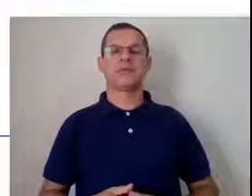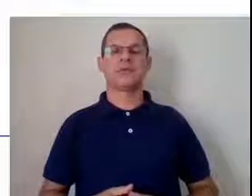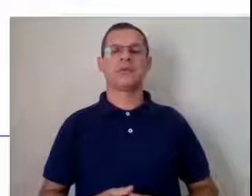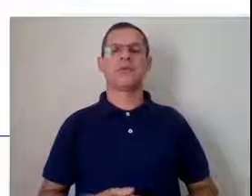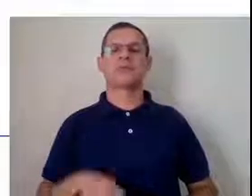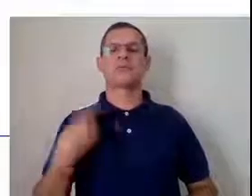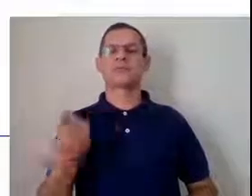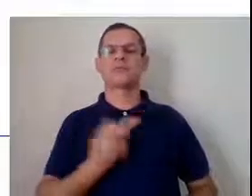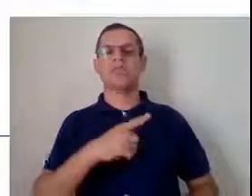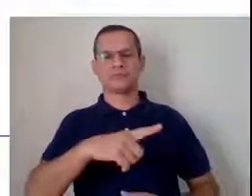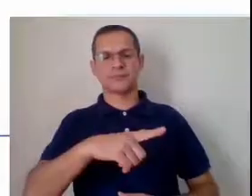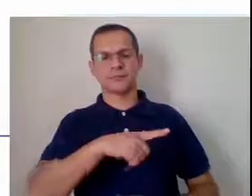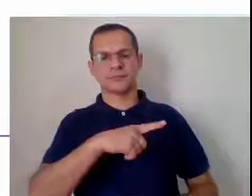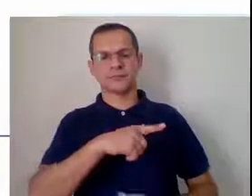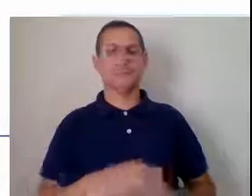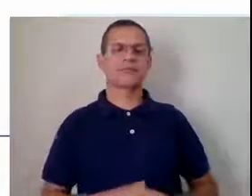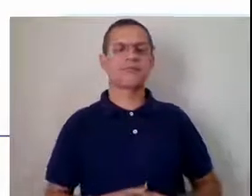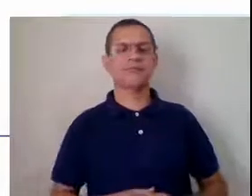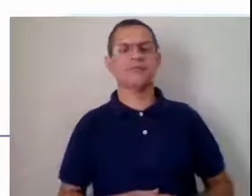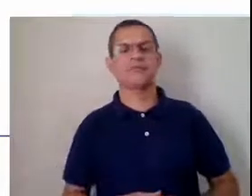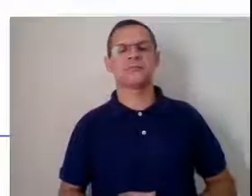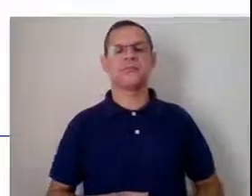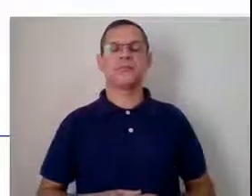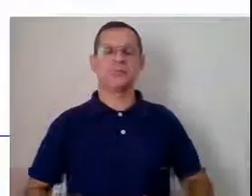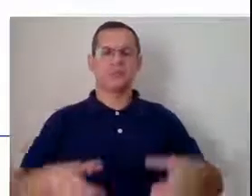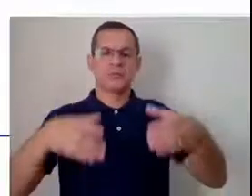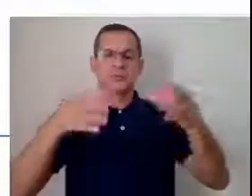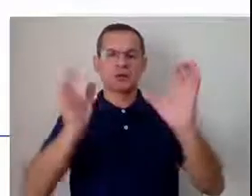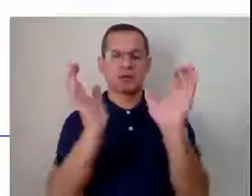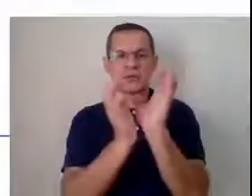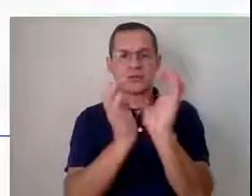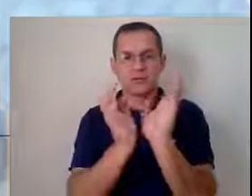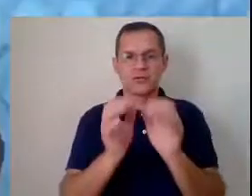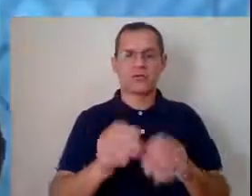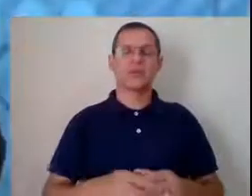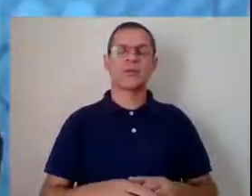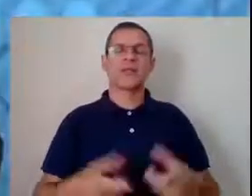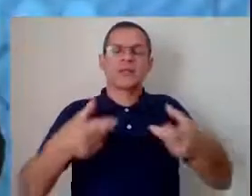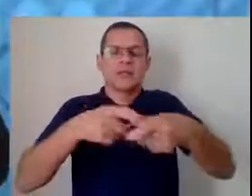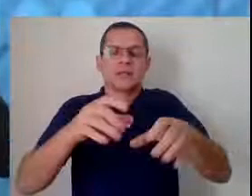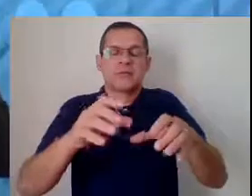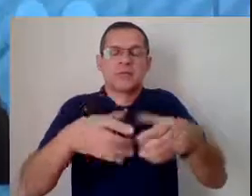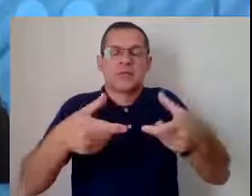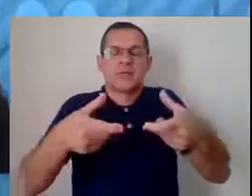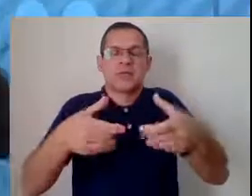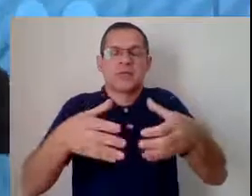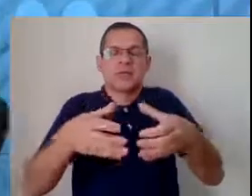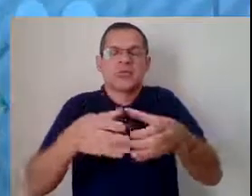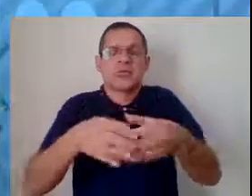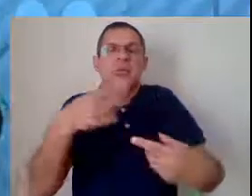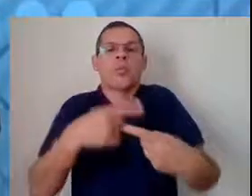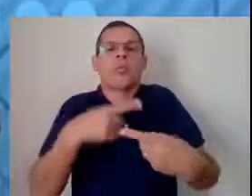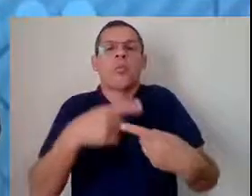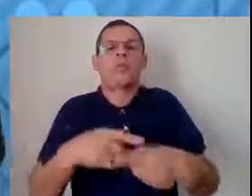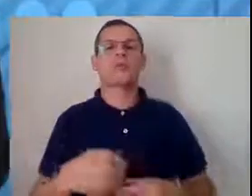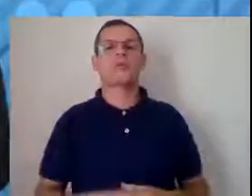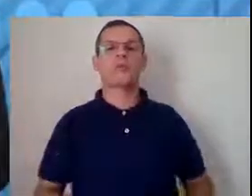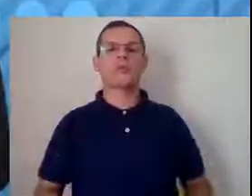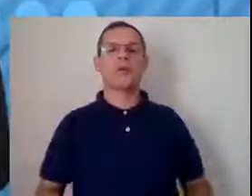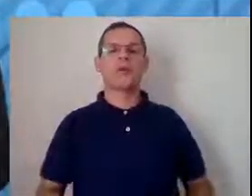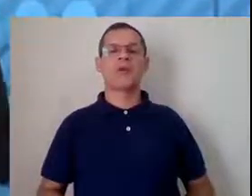né, quando nós falamos de conjuntos e subconjuntos. Por quê? Porque de